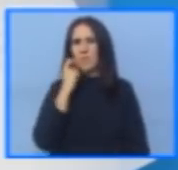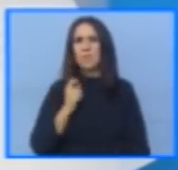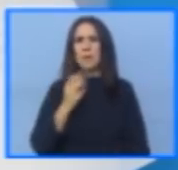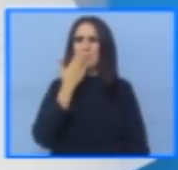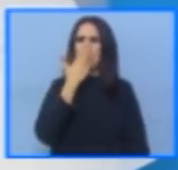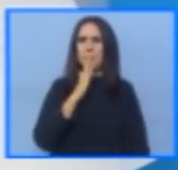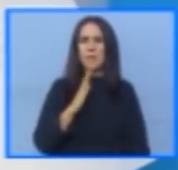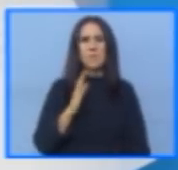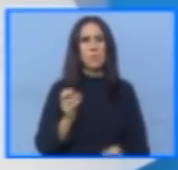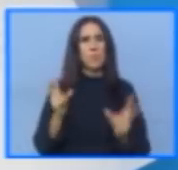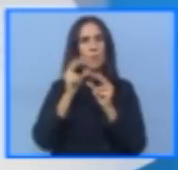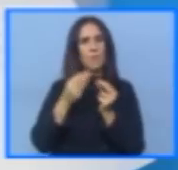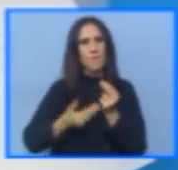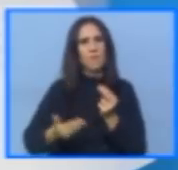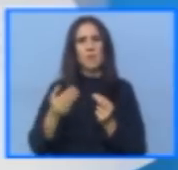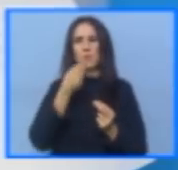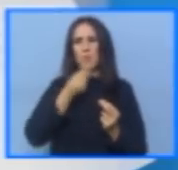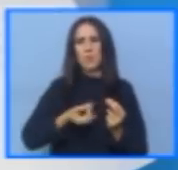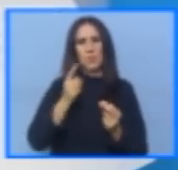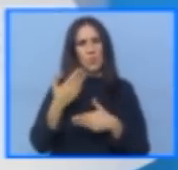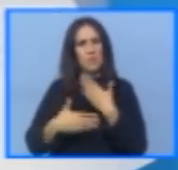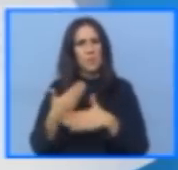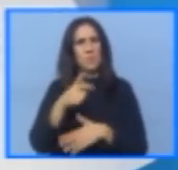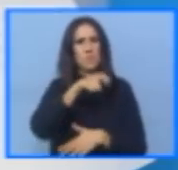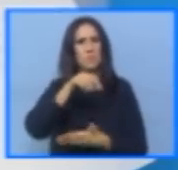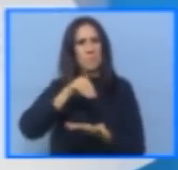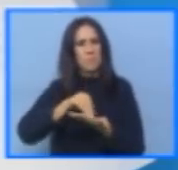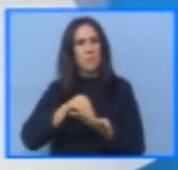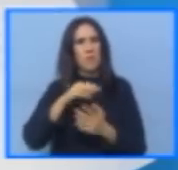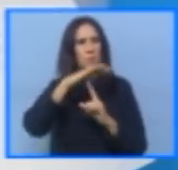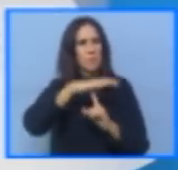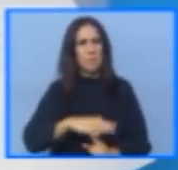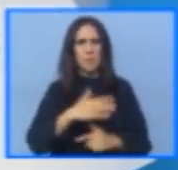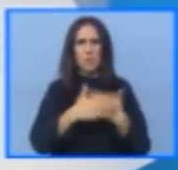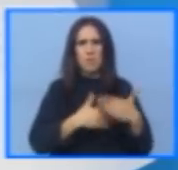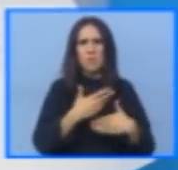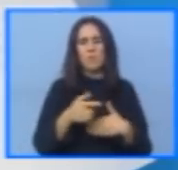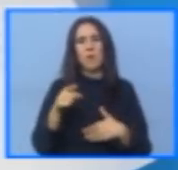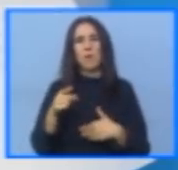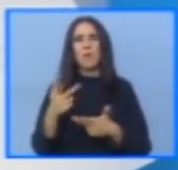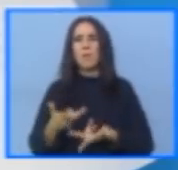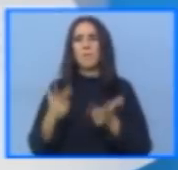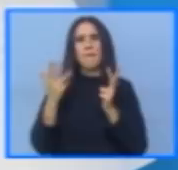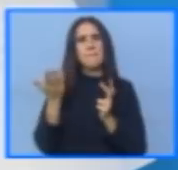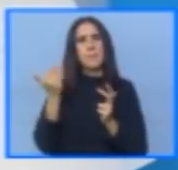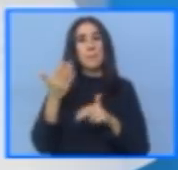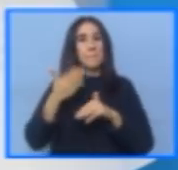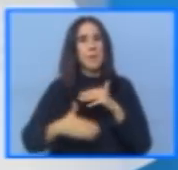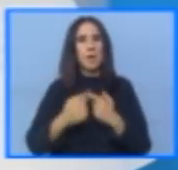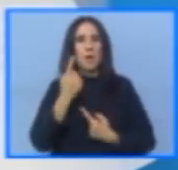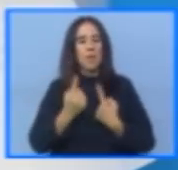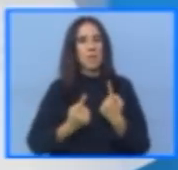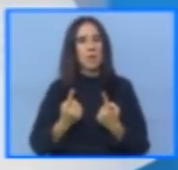parecia que vinha alguma coisa de novo, continua a haver injustiças, os pobres continuam a ser oprimidos, há falta de libertação e de repente